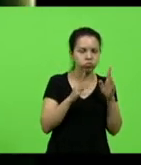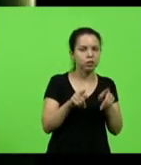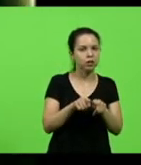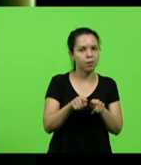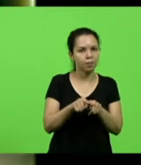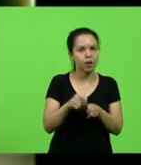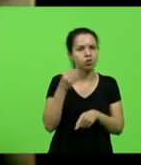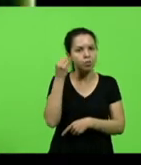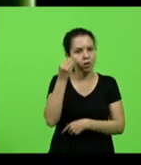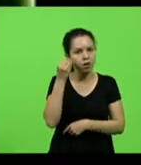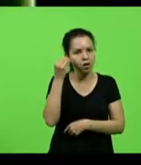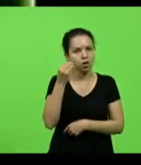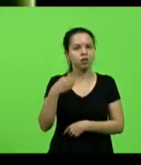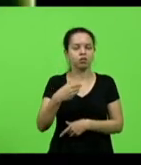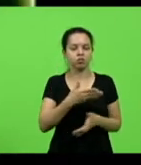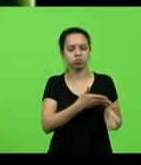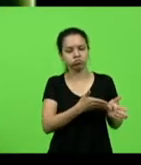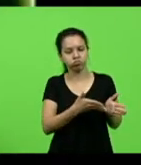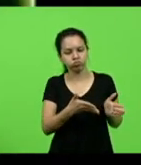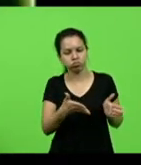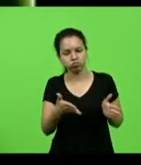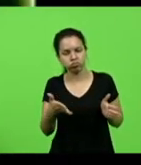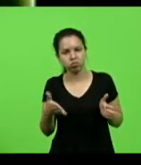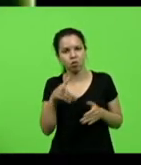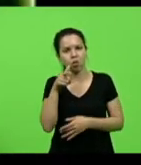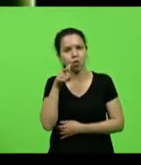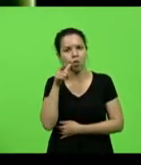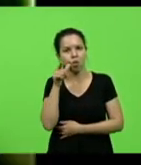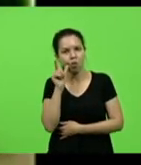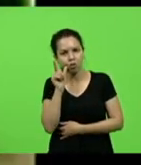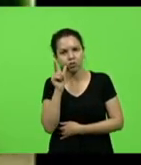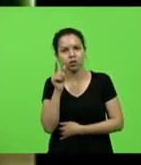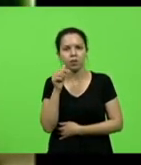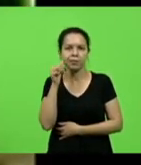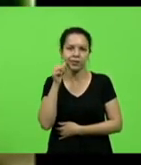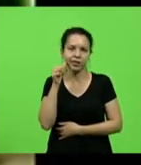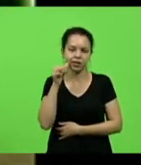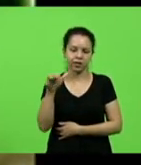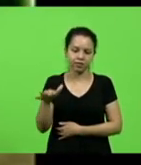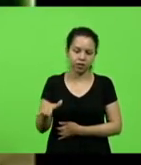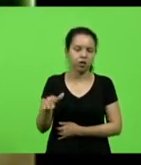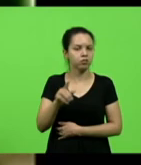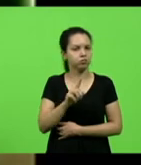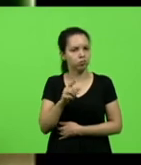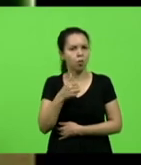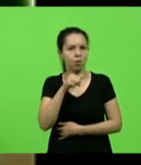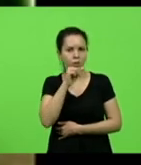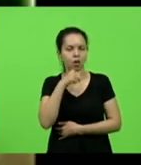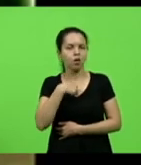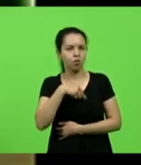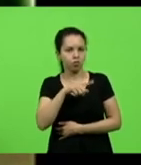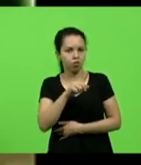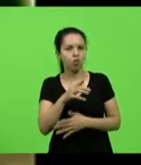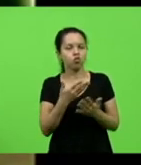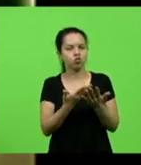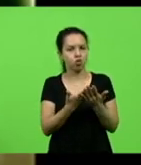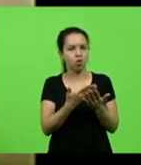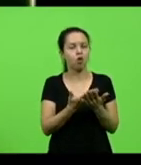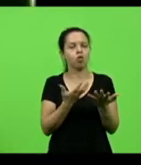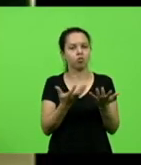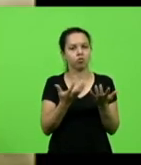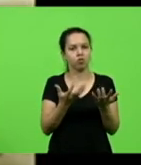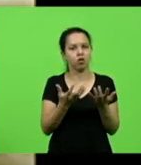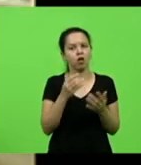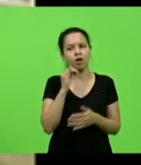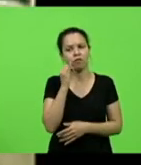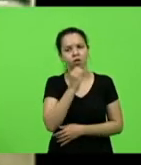últimos dias, ontem, daquela menininha lá, dizia, não, amanhã eu quero ir para a escola, ela diz para os pais. Se ela